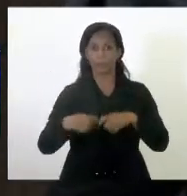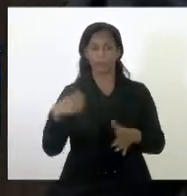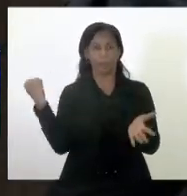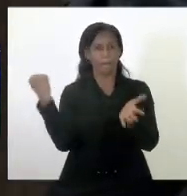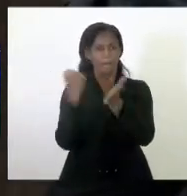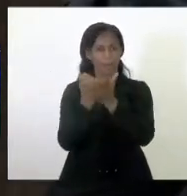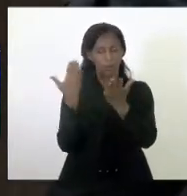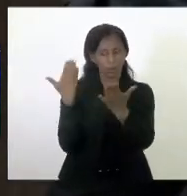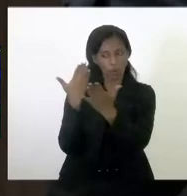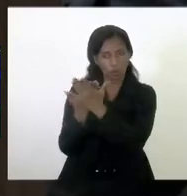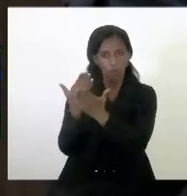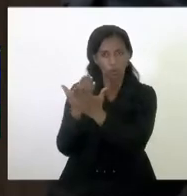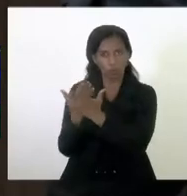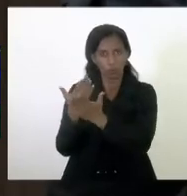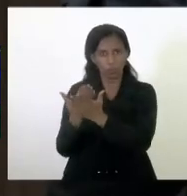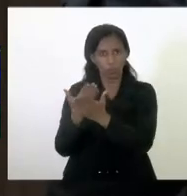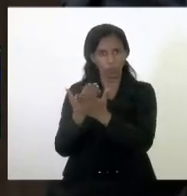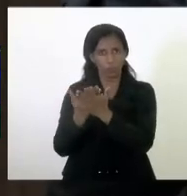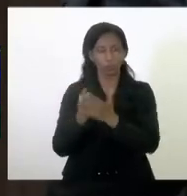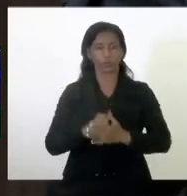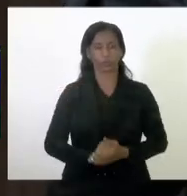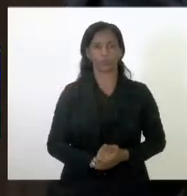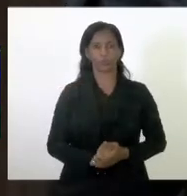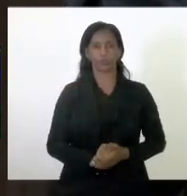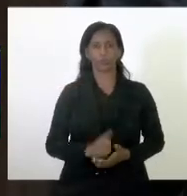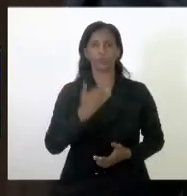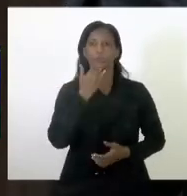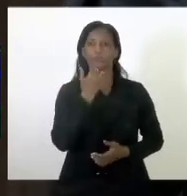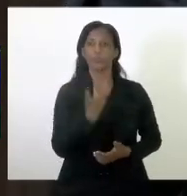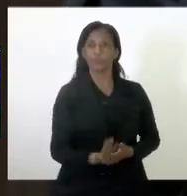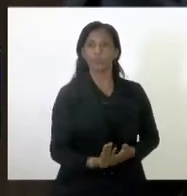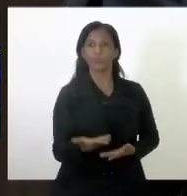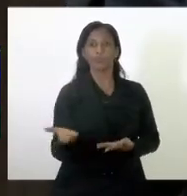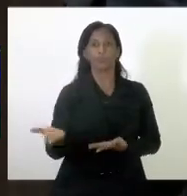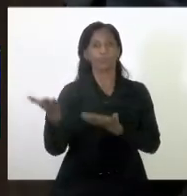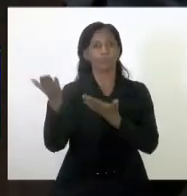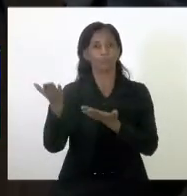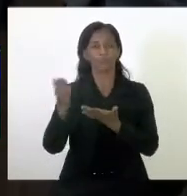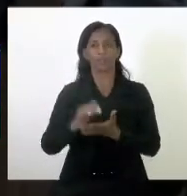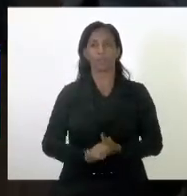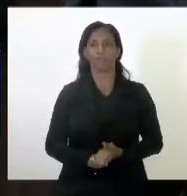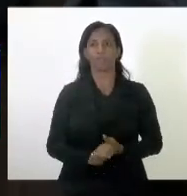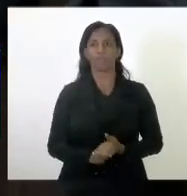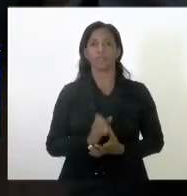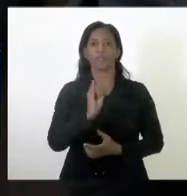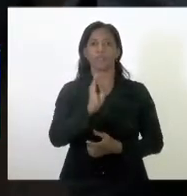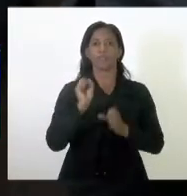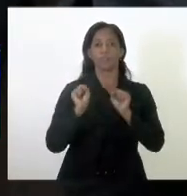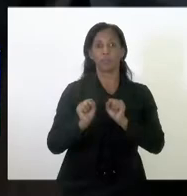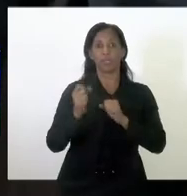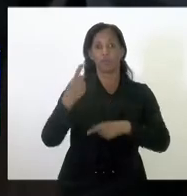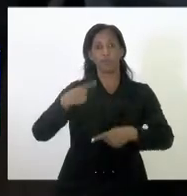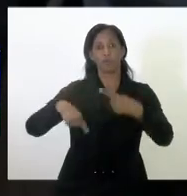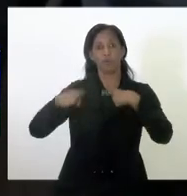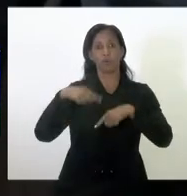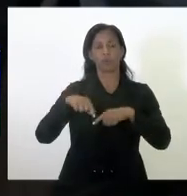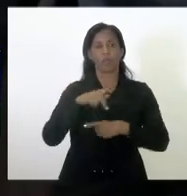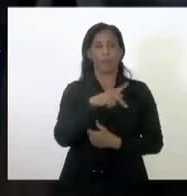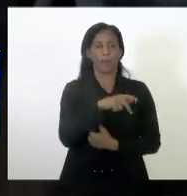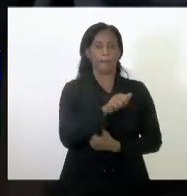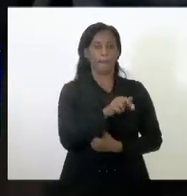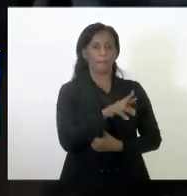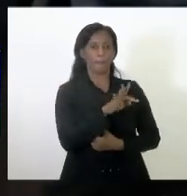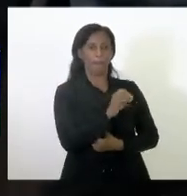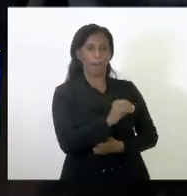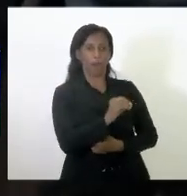só poderão, e eu quero pedir isso a Vossa Excelência, se eles puderem retornar à pauta após a